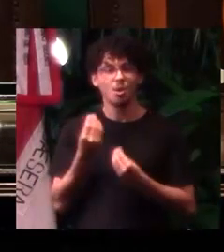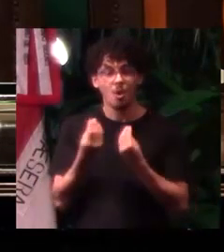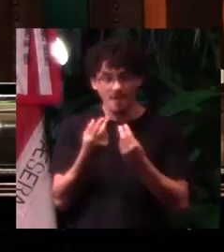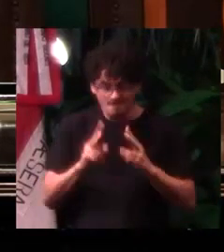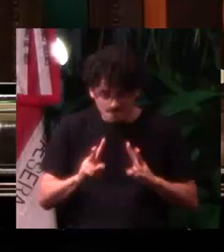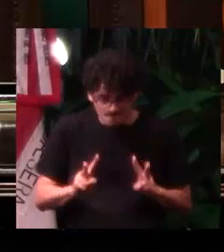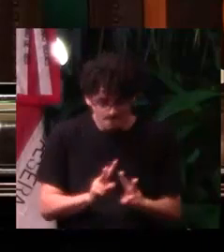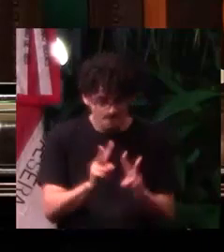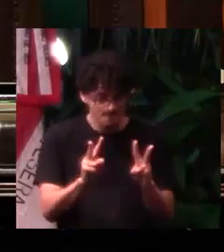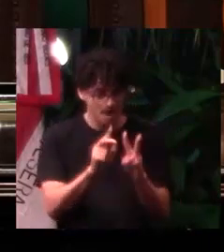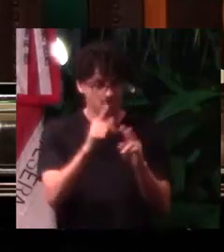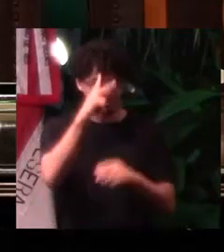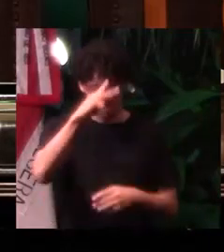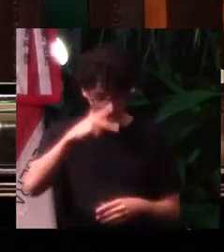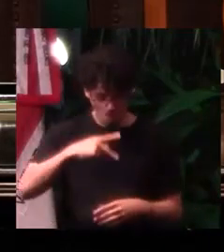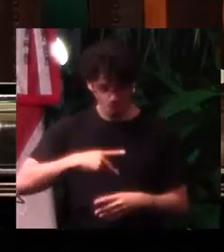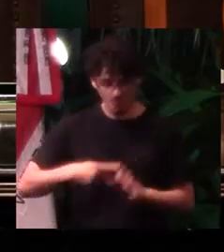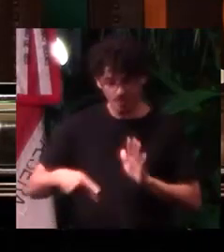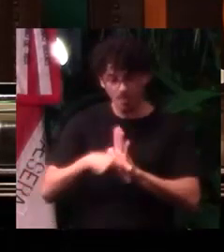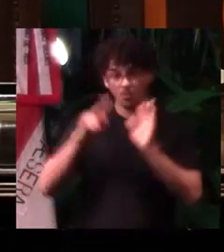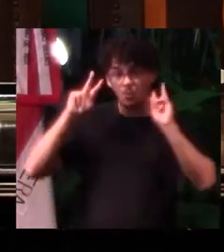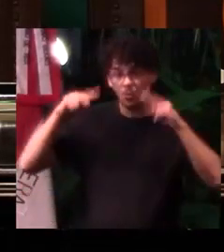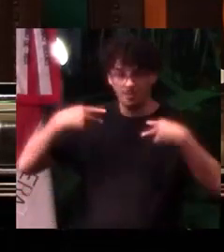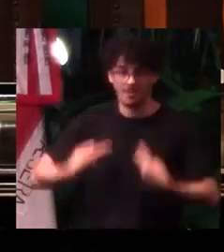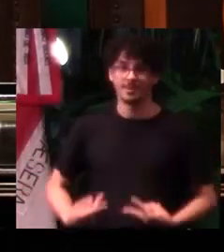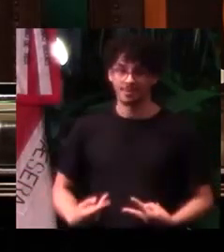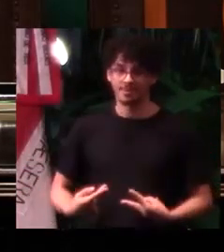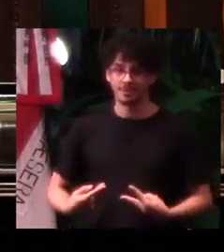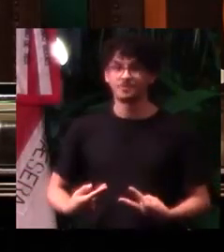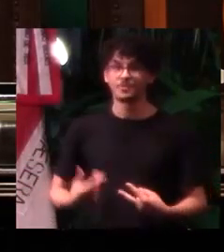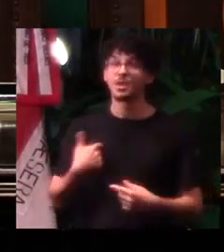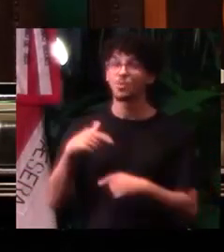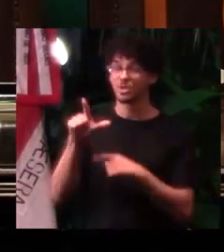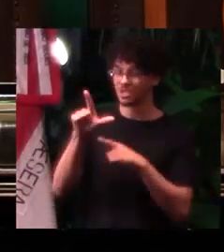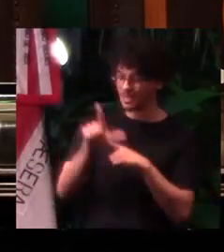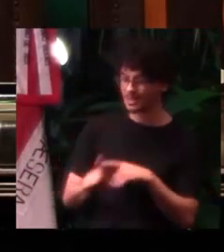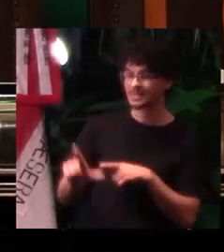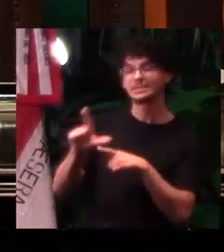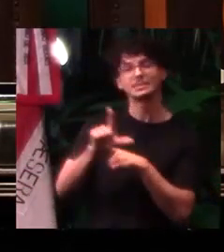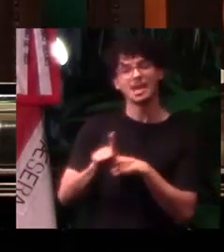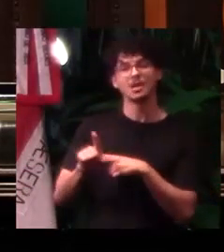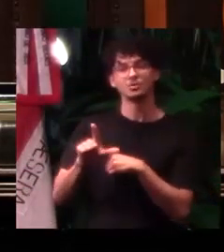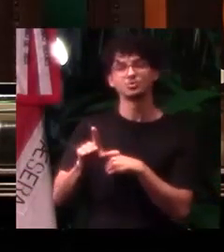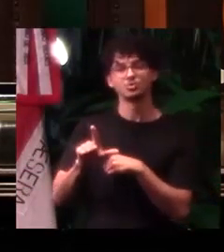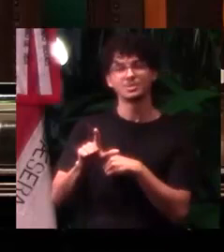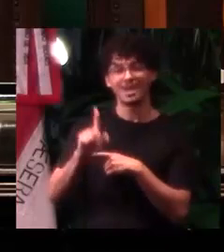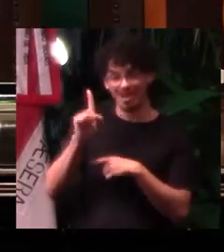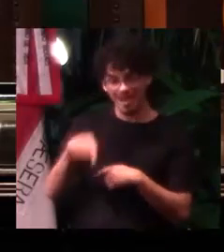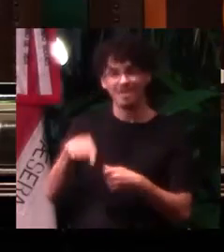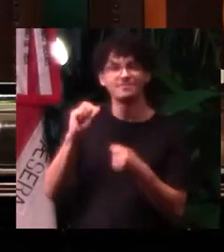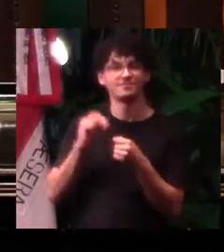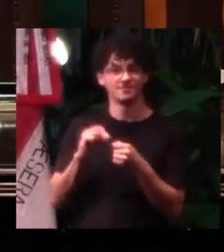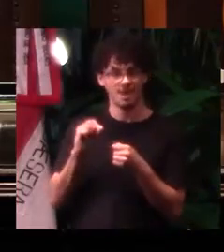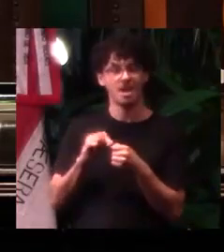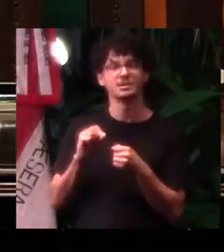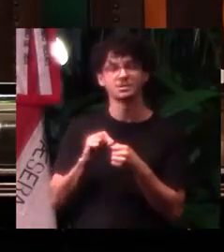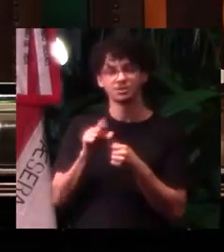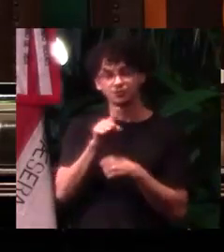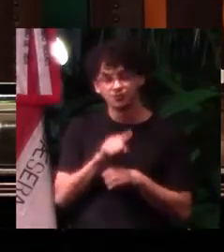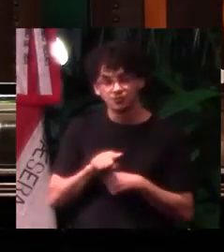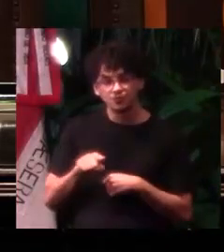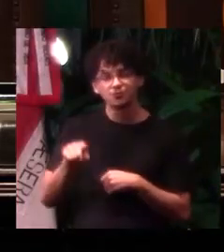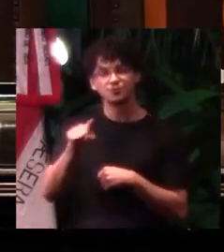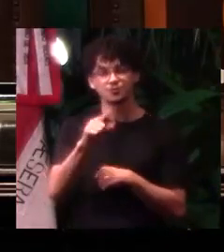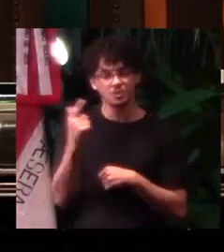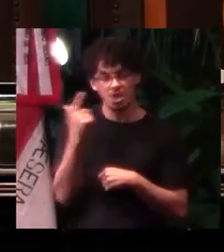da autonomia humana. Eu acho que a literatura, como poucos, ela faz com que você